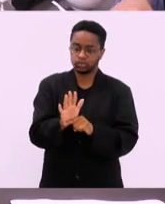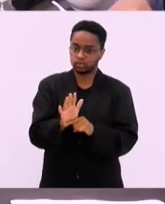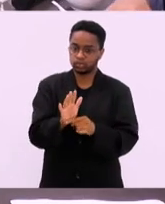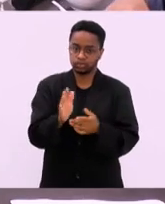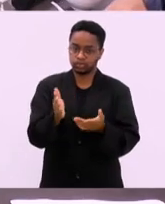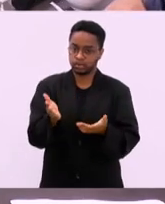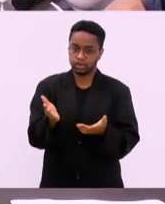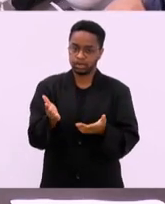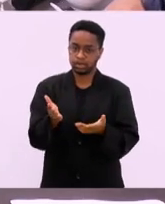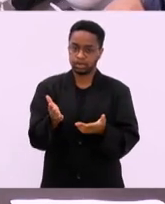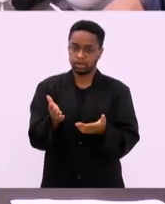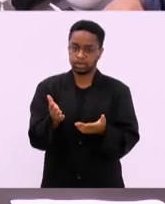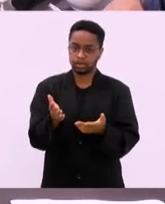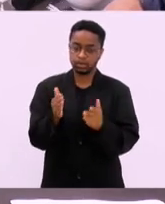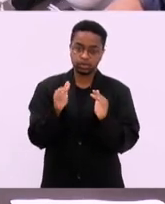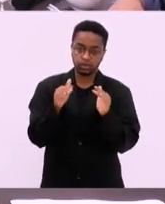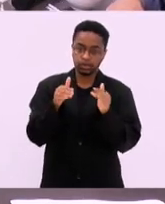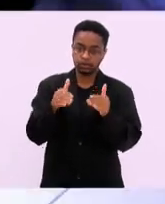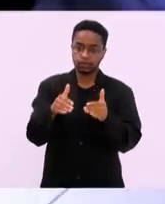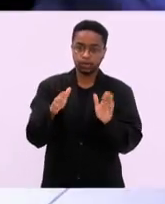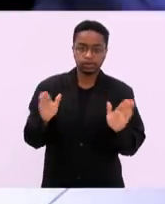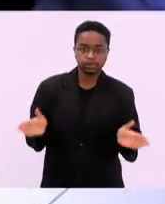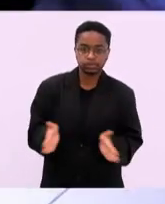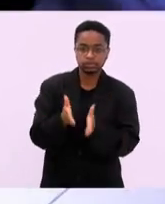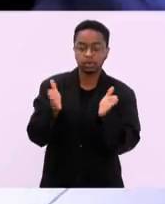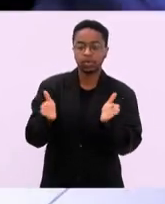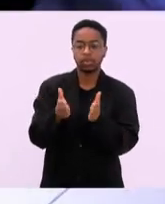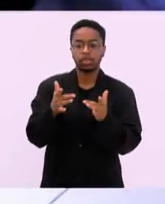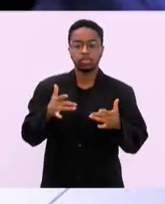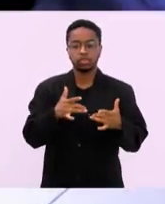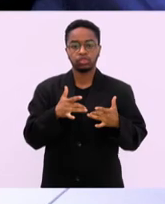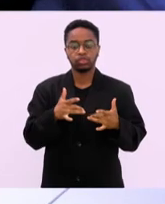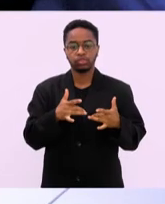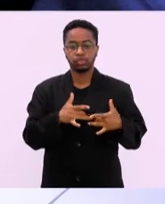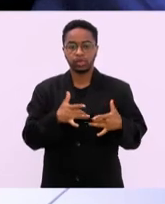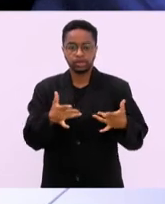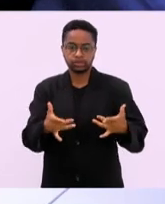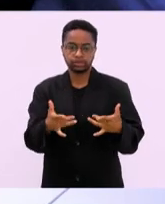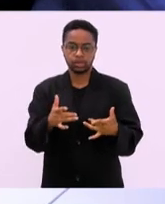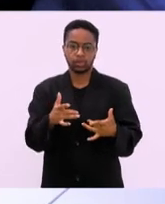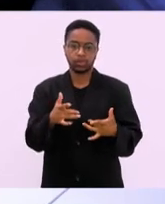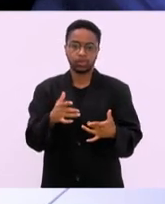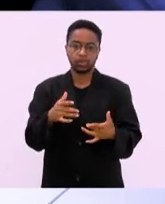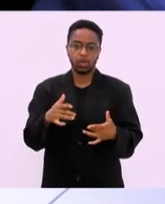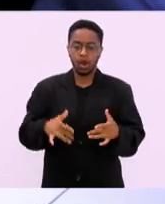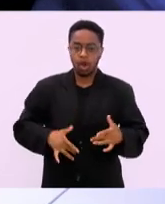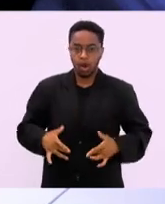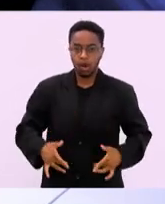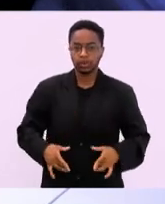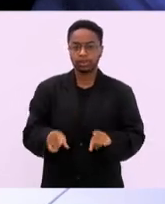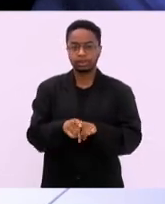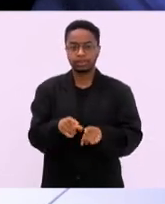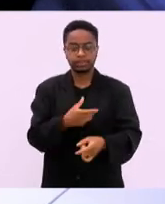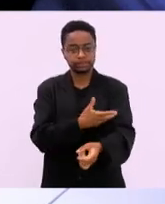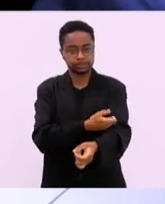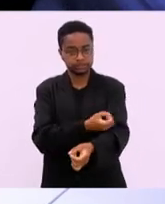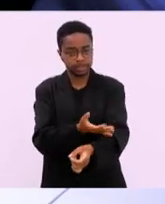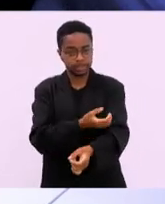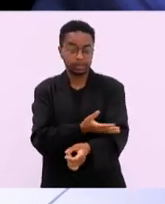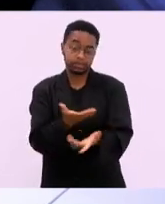pecuniário, etc., voltado para o estímulo à doação de órgãos, de sangue, e me parece também que seria extensivo a doação de